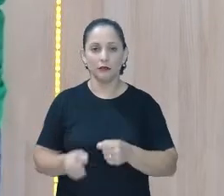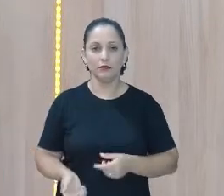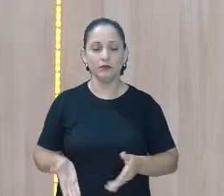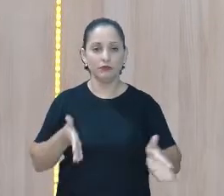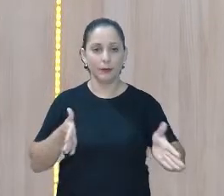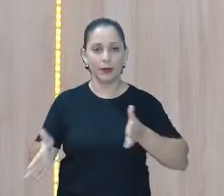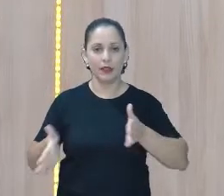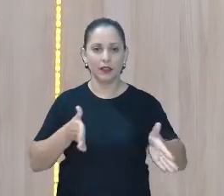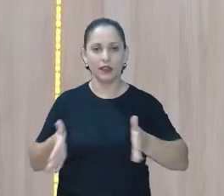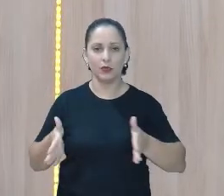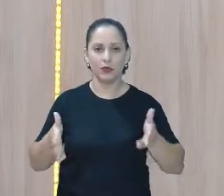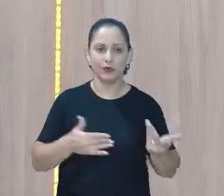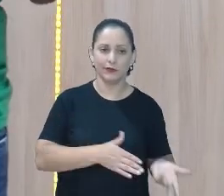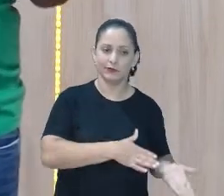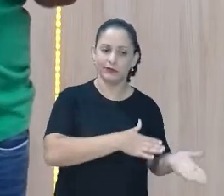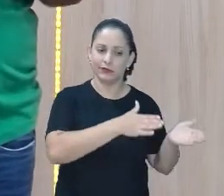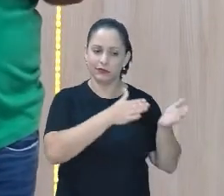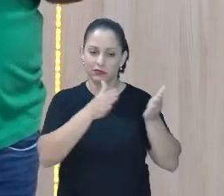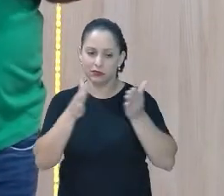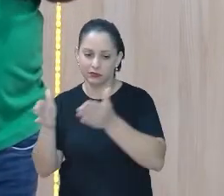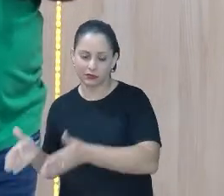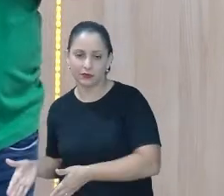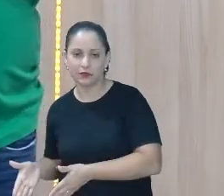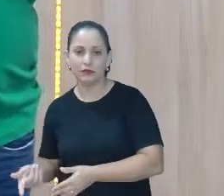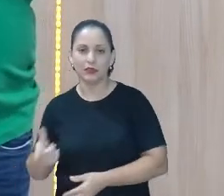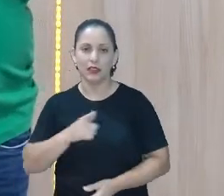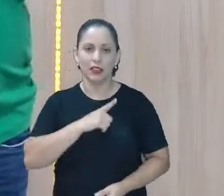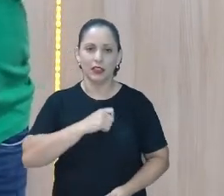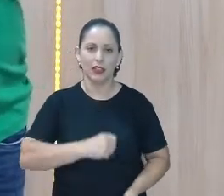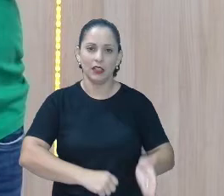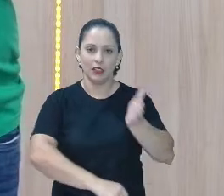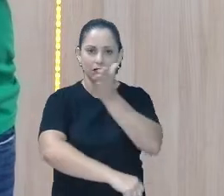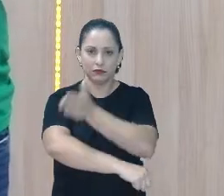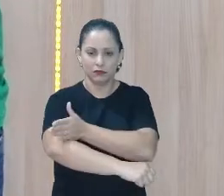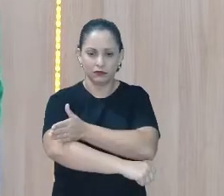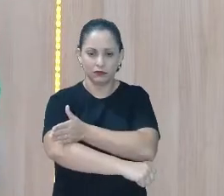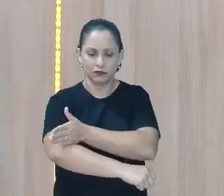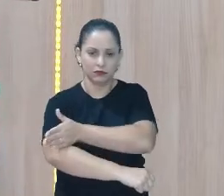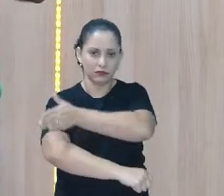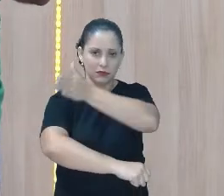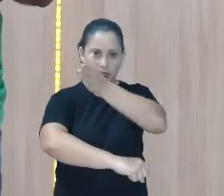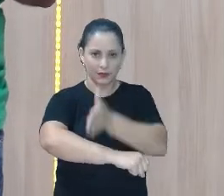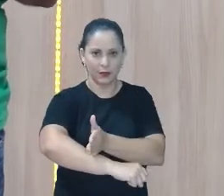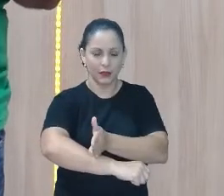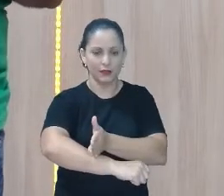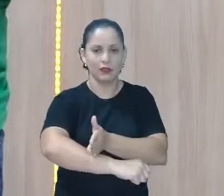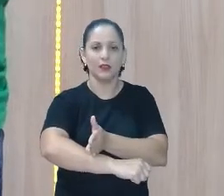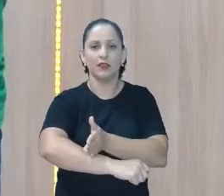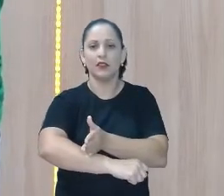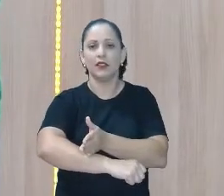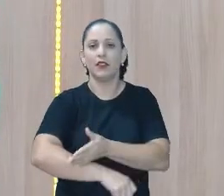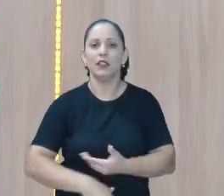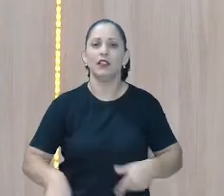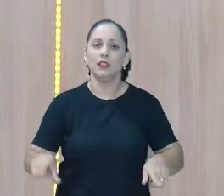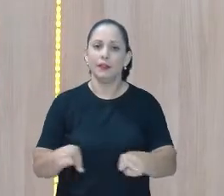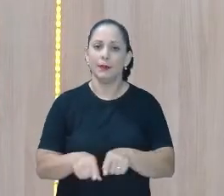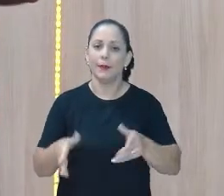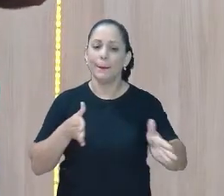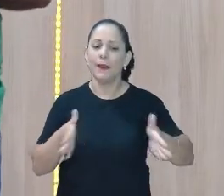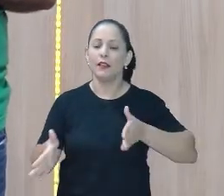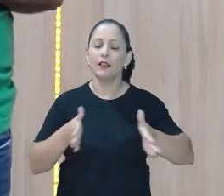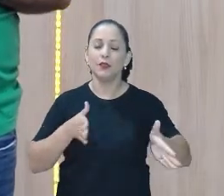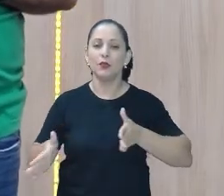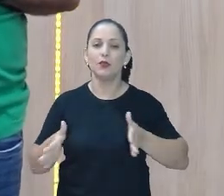transição da chamada Idade Antiga para a Idade Média, a toda a extensão da Idade Média e o período que